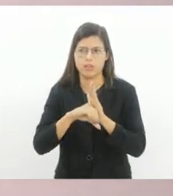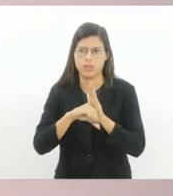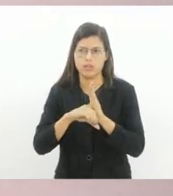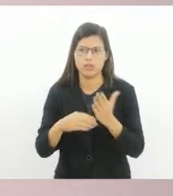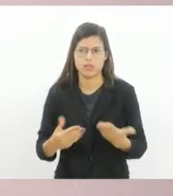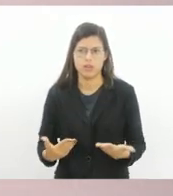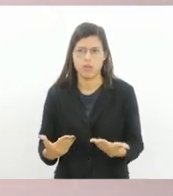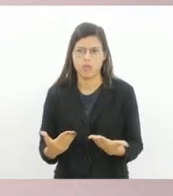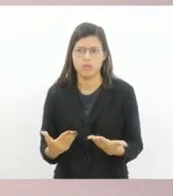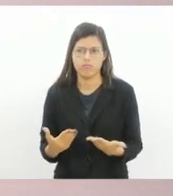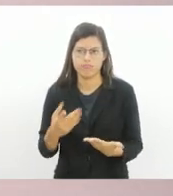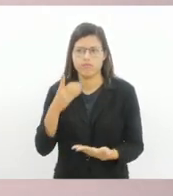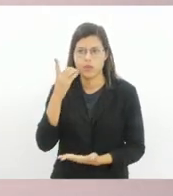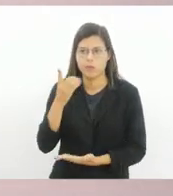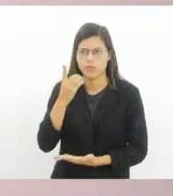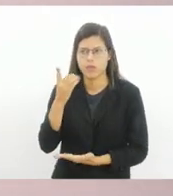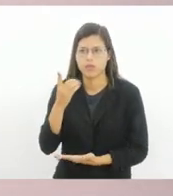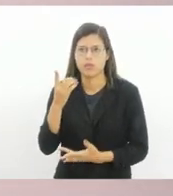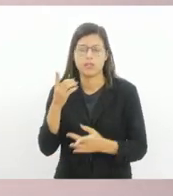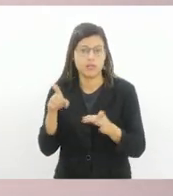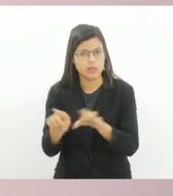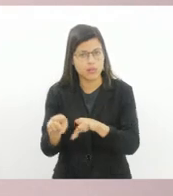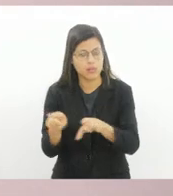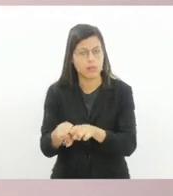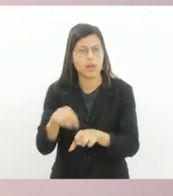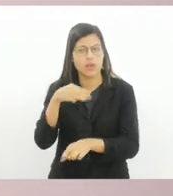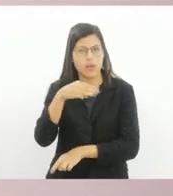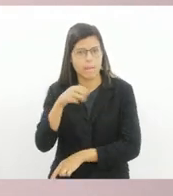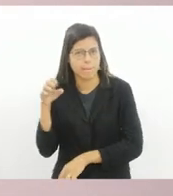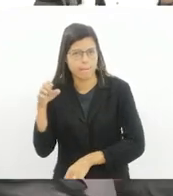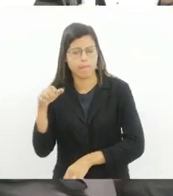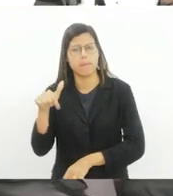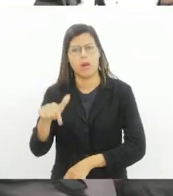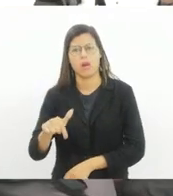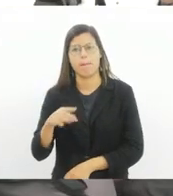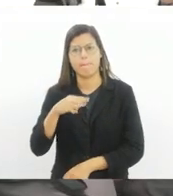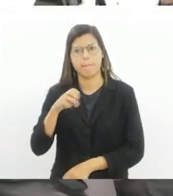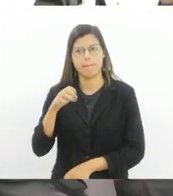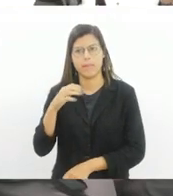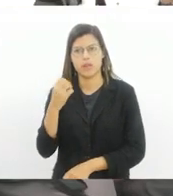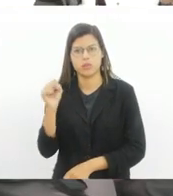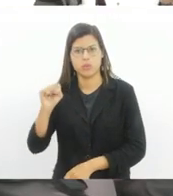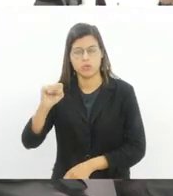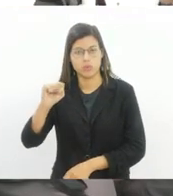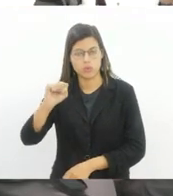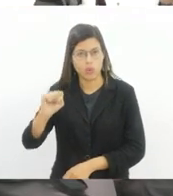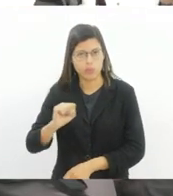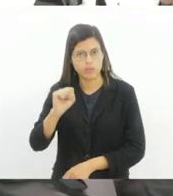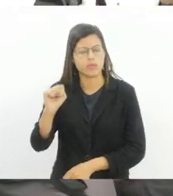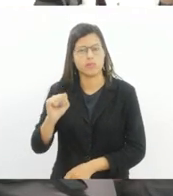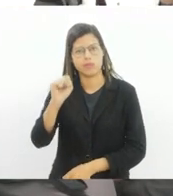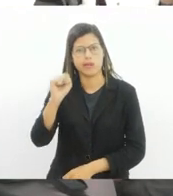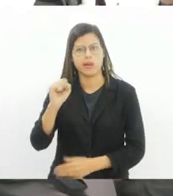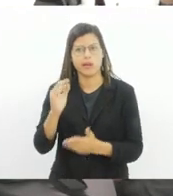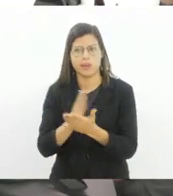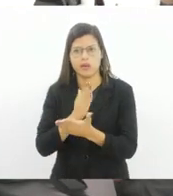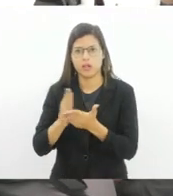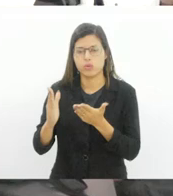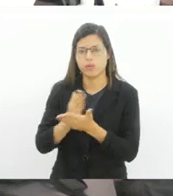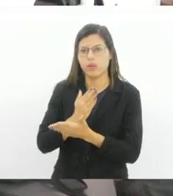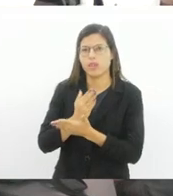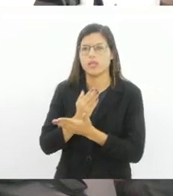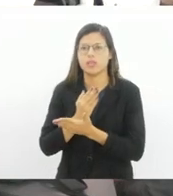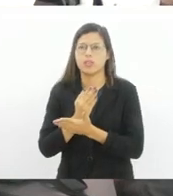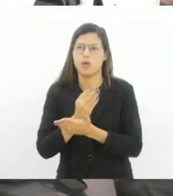criminalização, deputada, também dessas mães que são mães solteiras, que deixam muitas vezes com o vizinho,